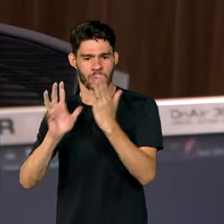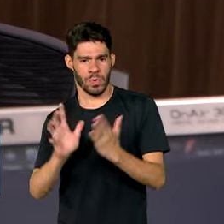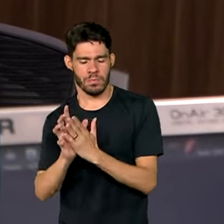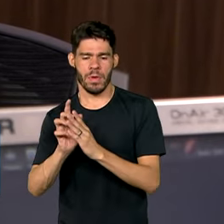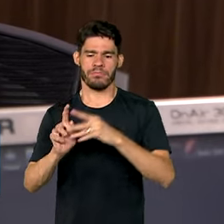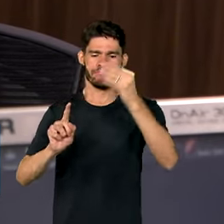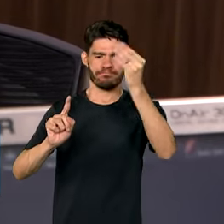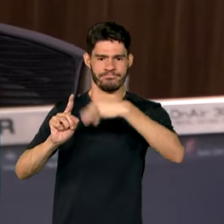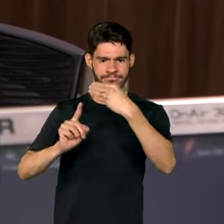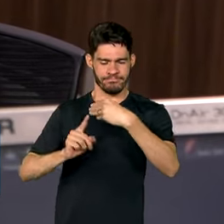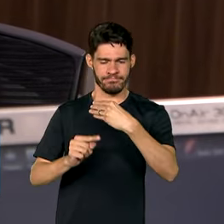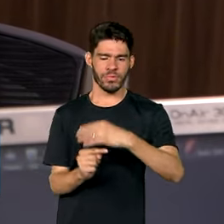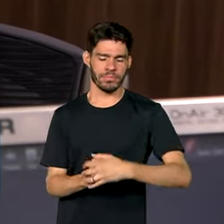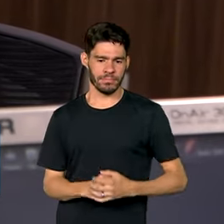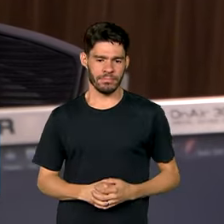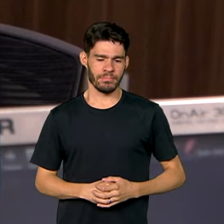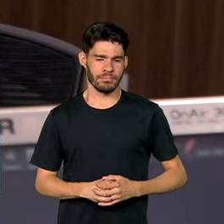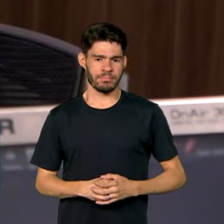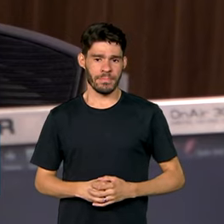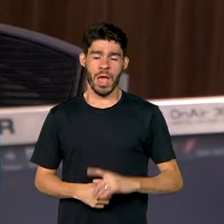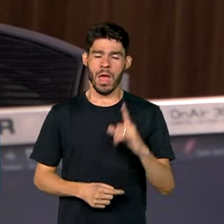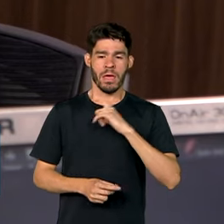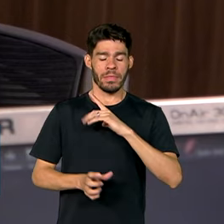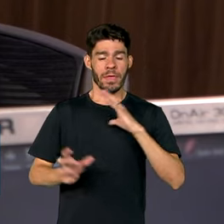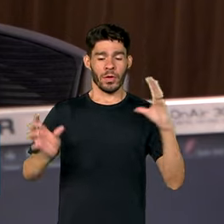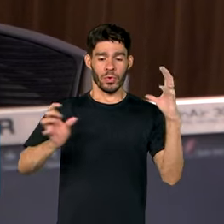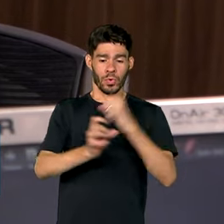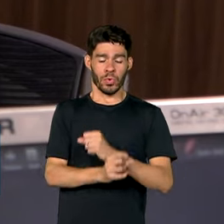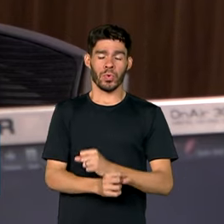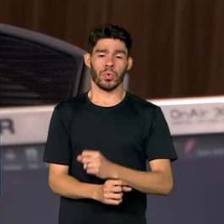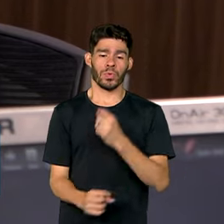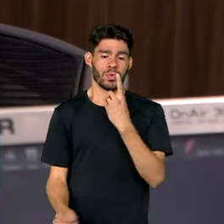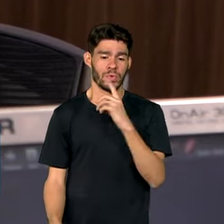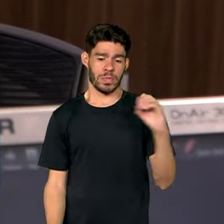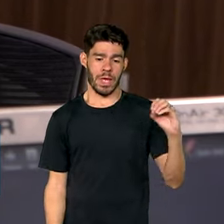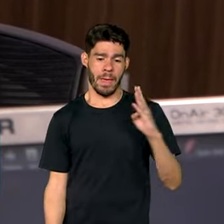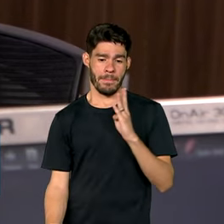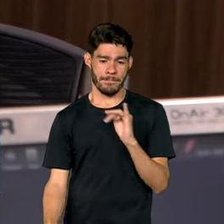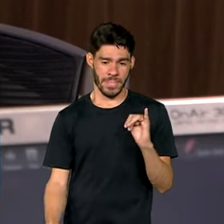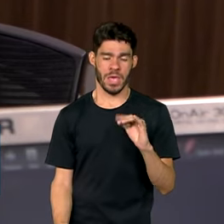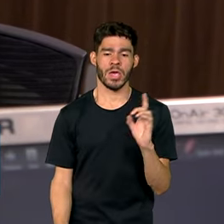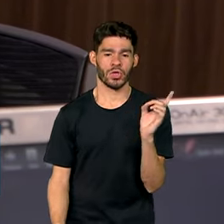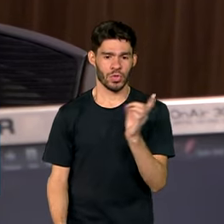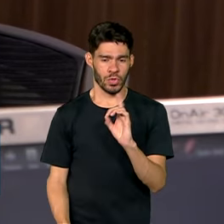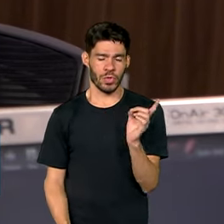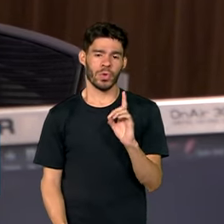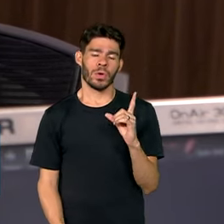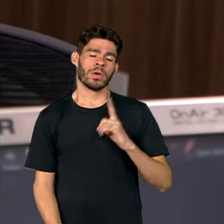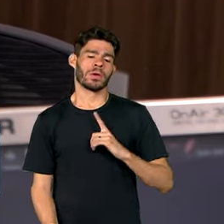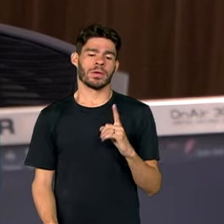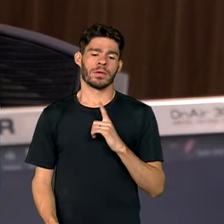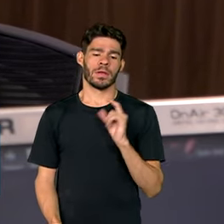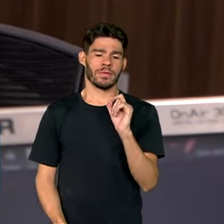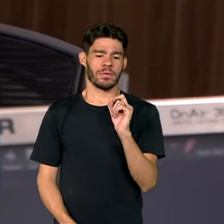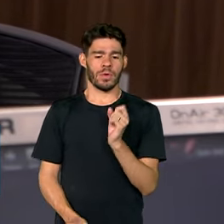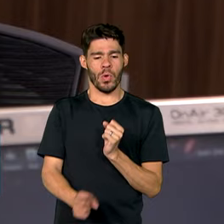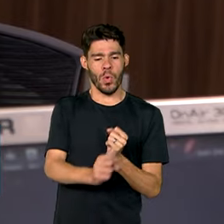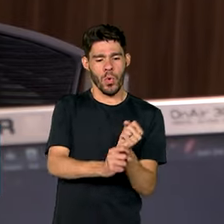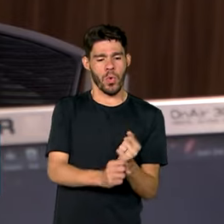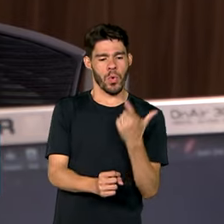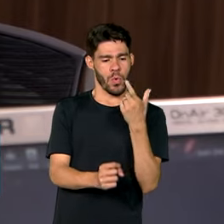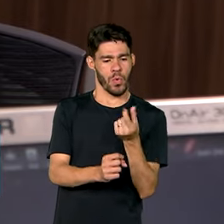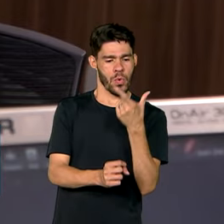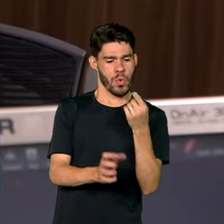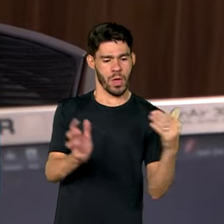mais vulnerabilizados e esse veio um montante de 100 Bilhões de Dólares que foi e de 2020